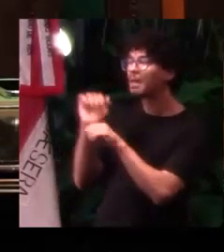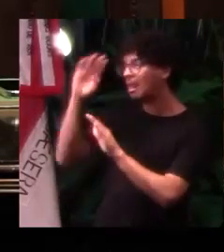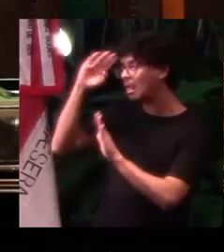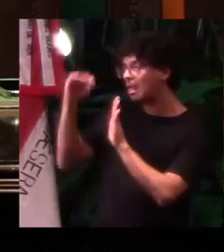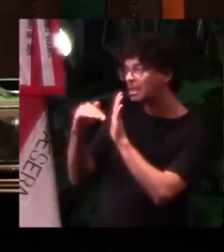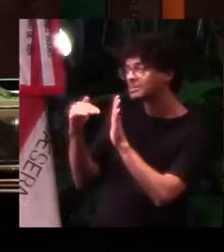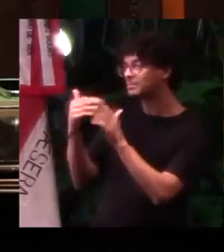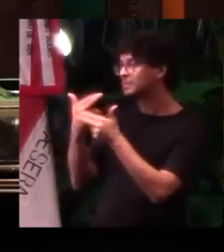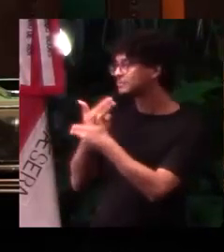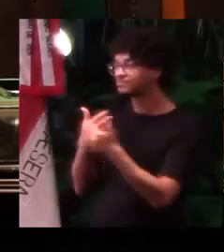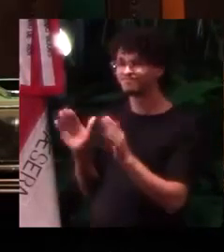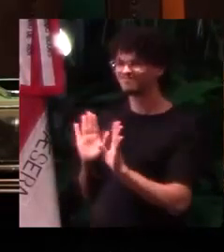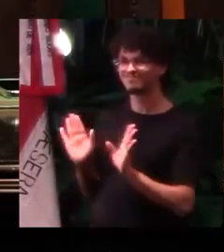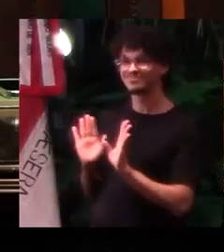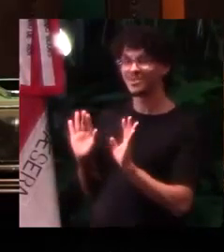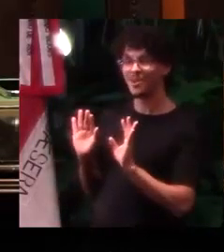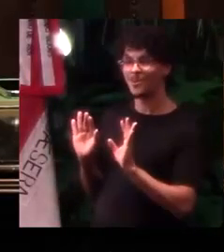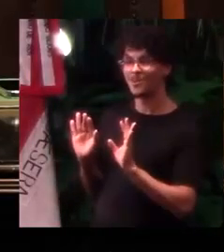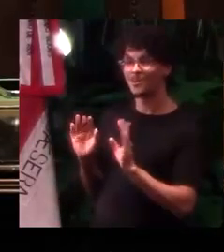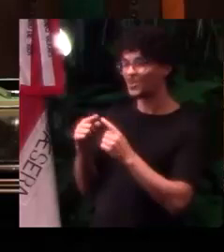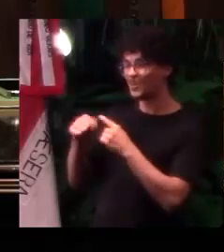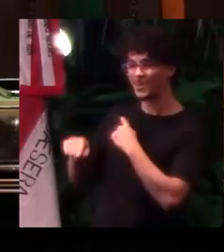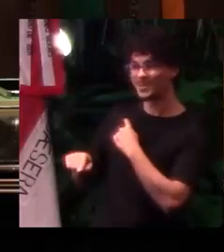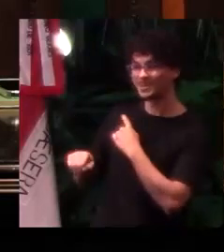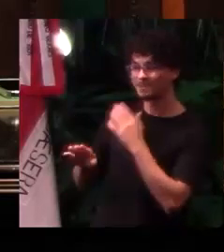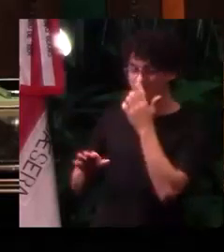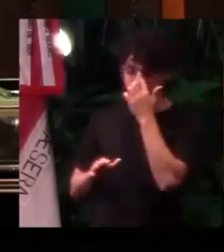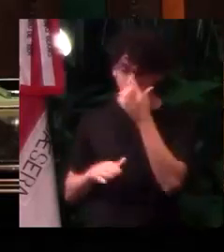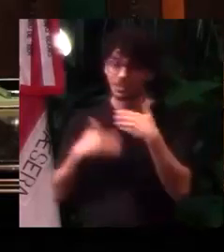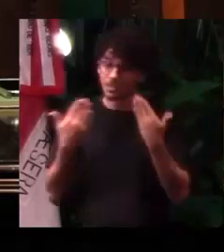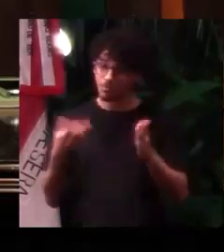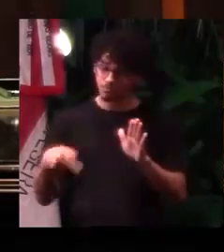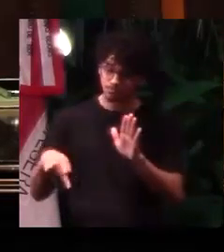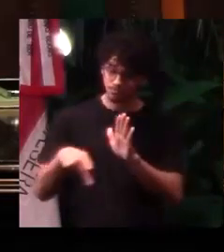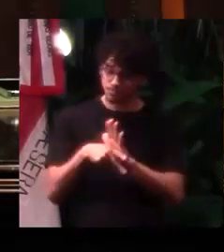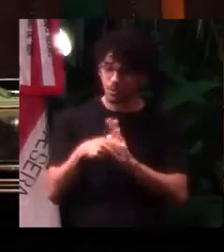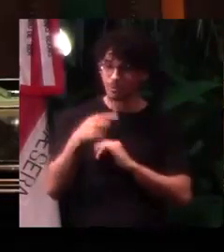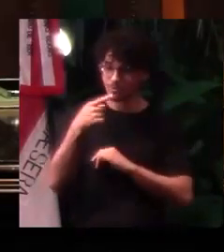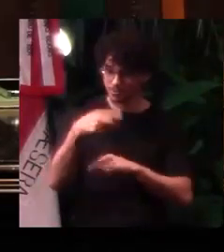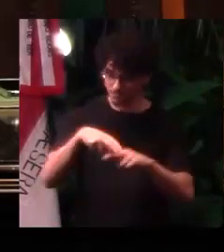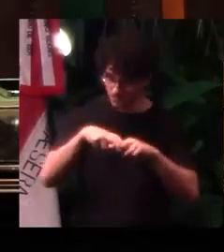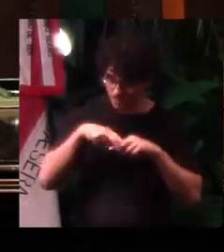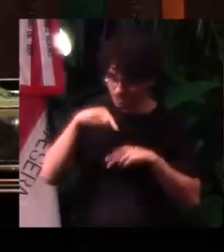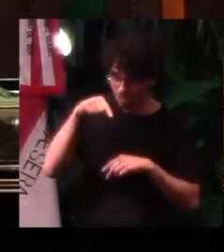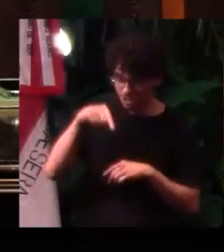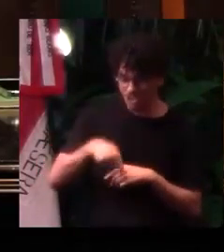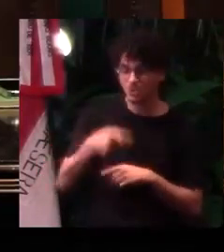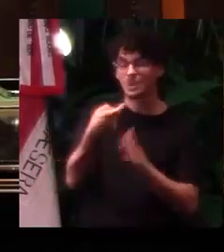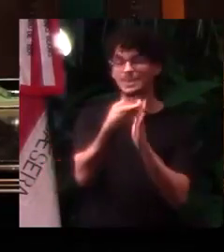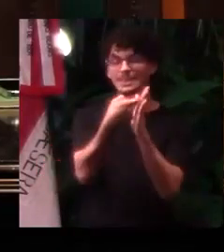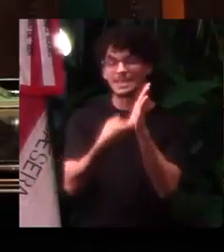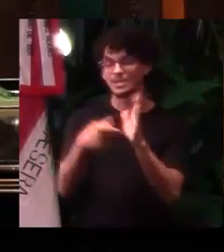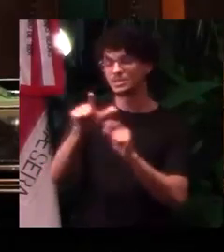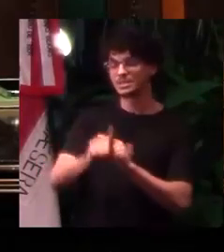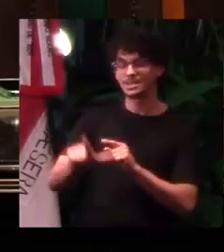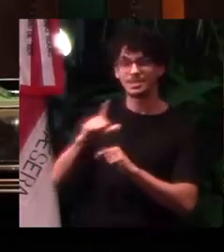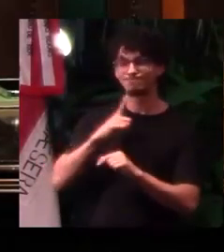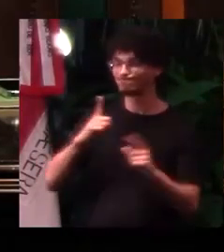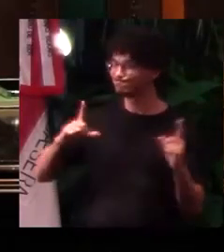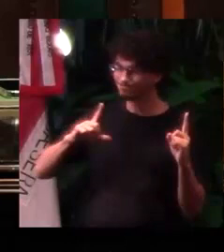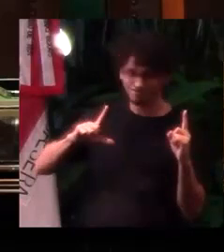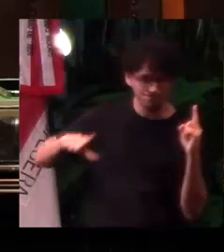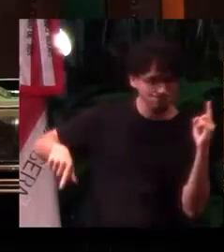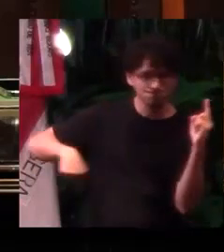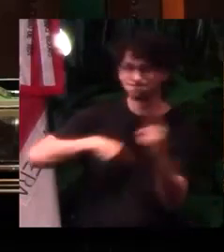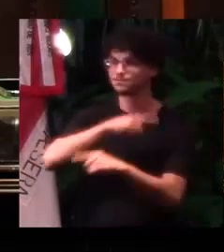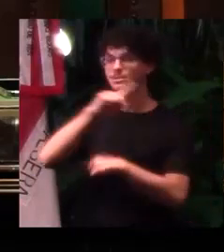coerência. E é por isso que o texto literário ele pode ser absolutamente revolucionário. E o